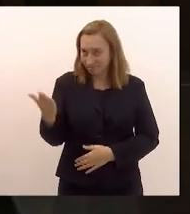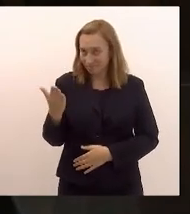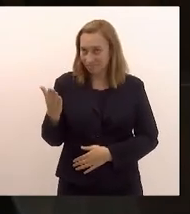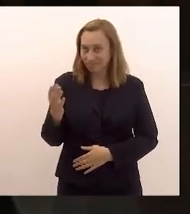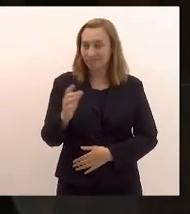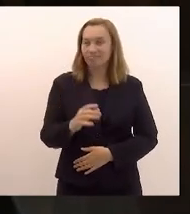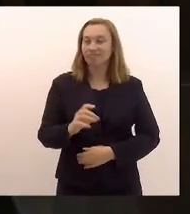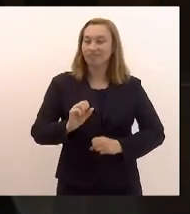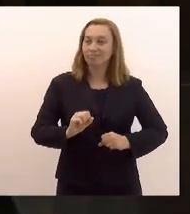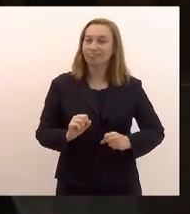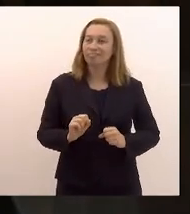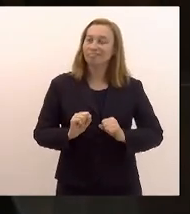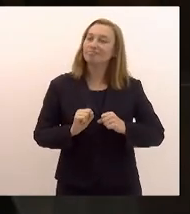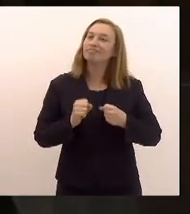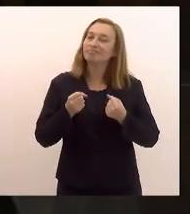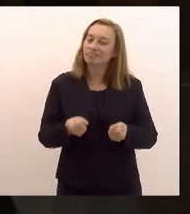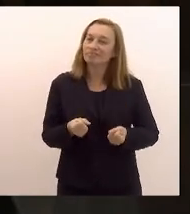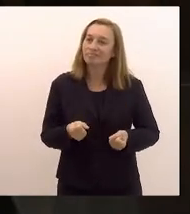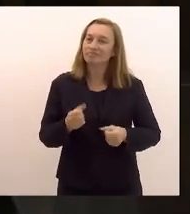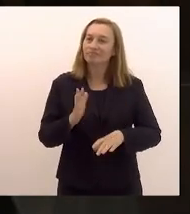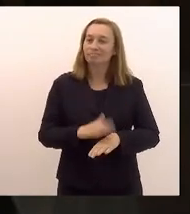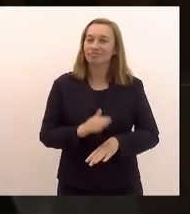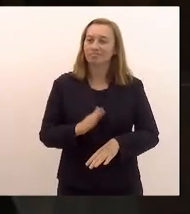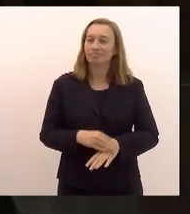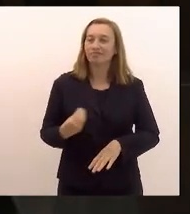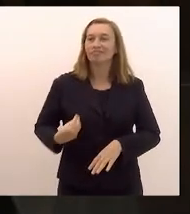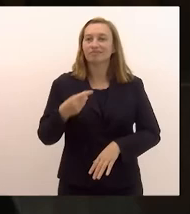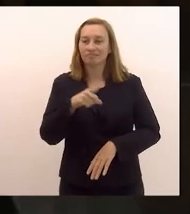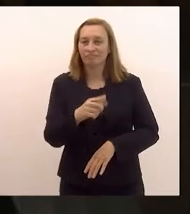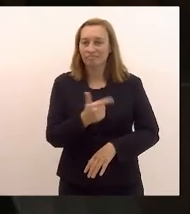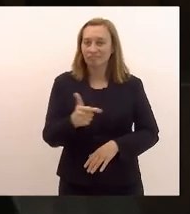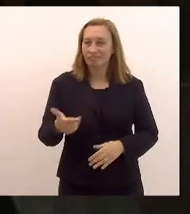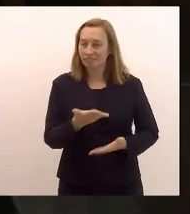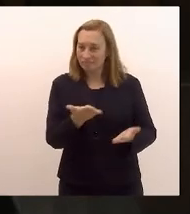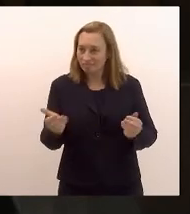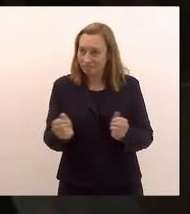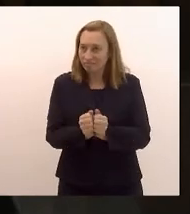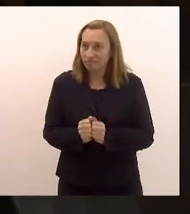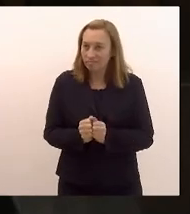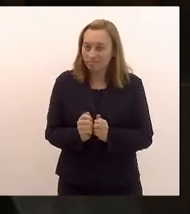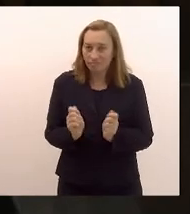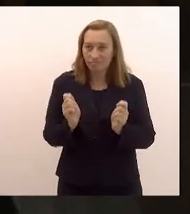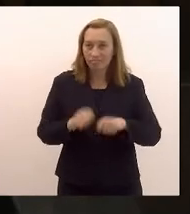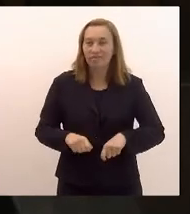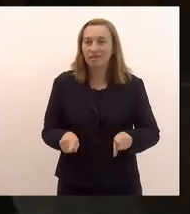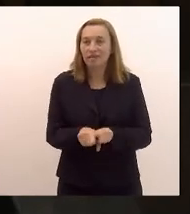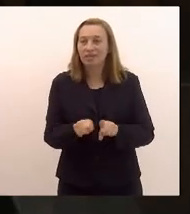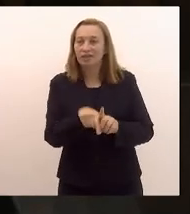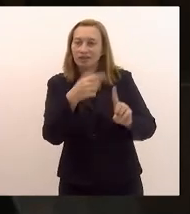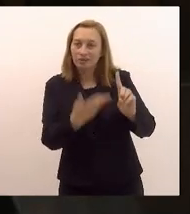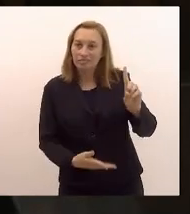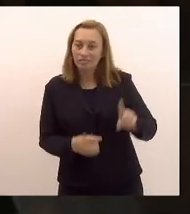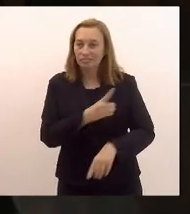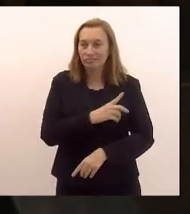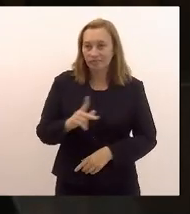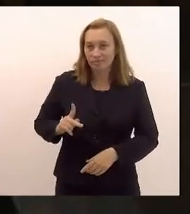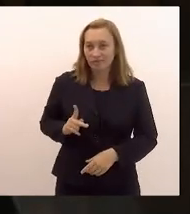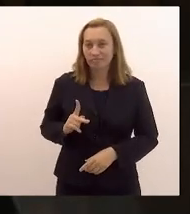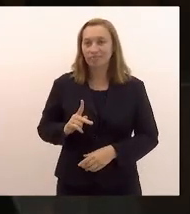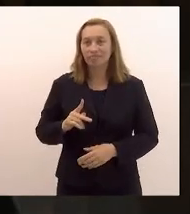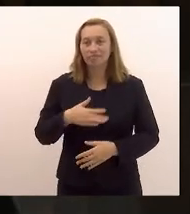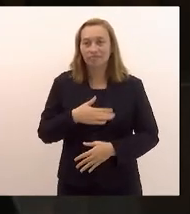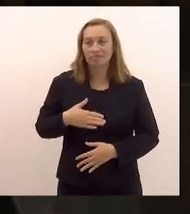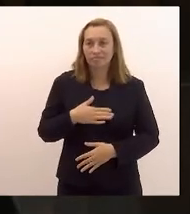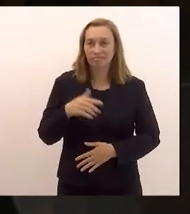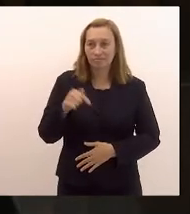faz muito sacrifício pessoal para estar lá e sem você Jamais seria possível e fazer minha homenagem também aos defensores que estão multi que